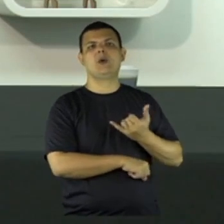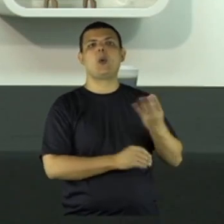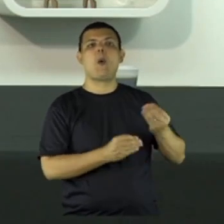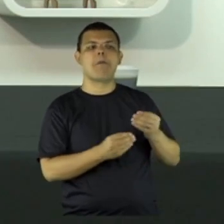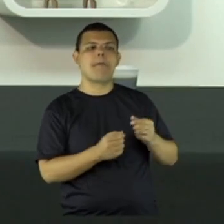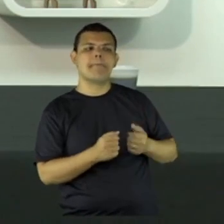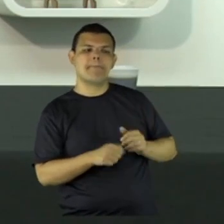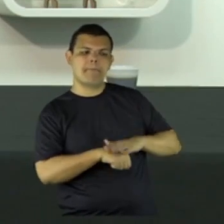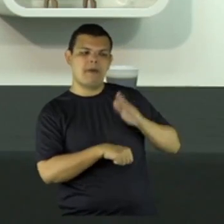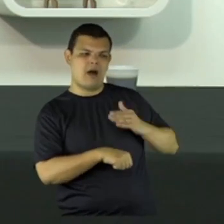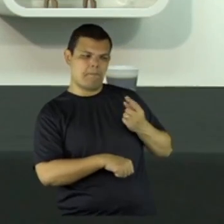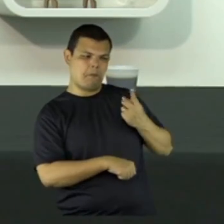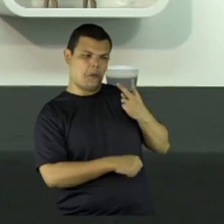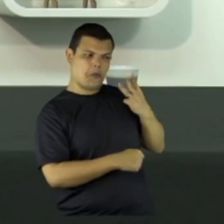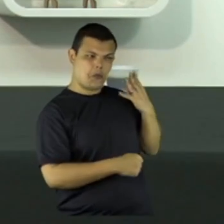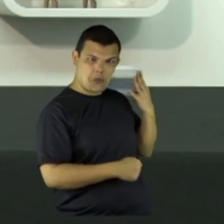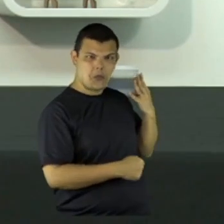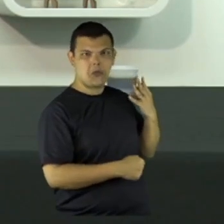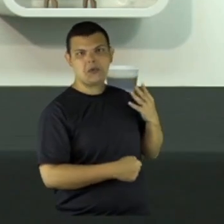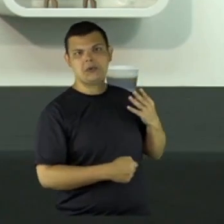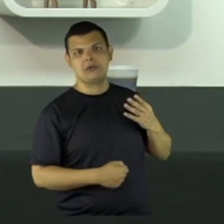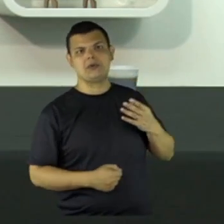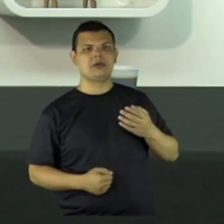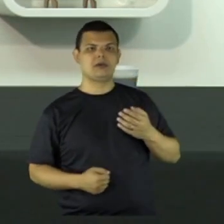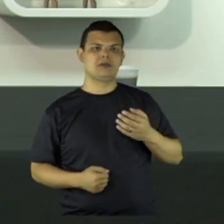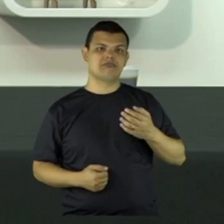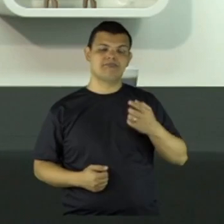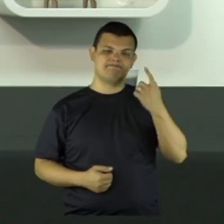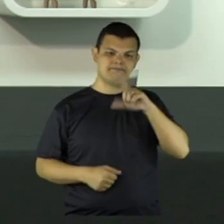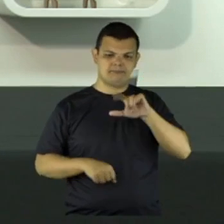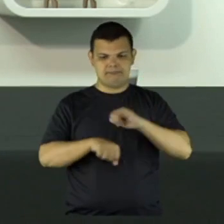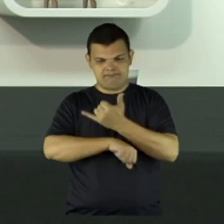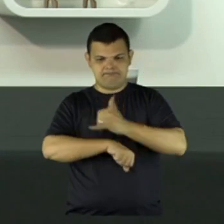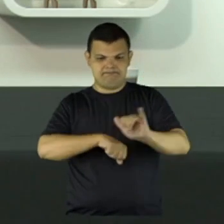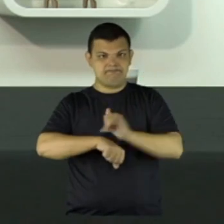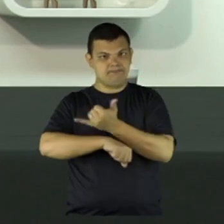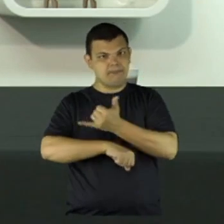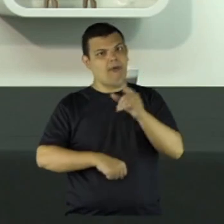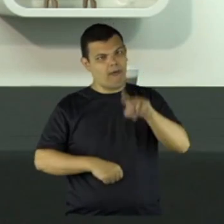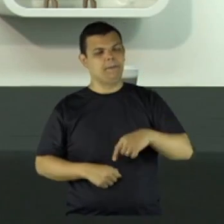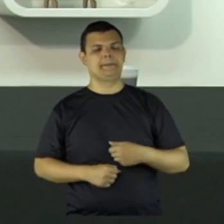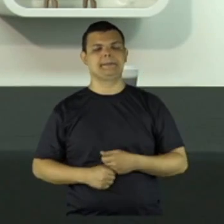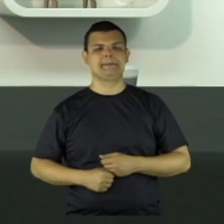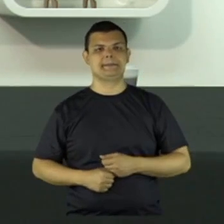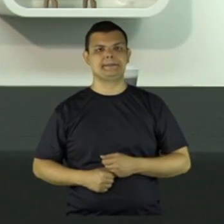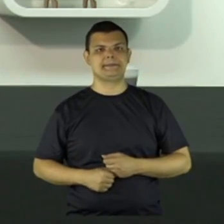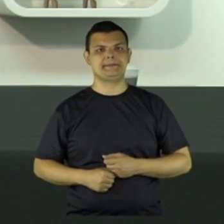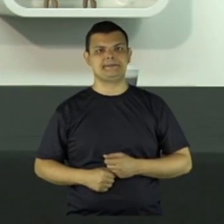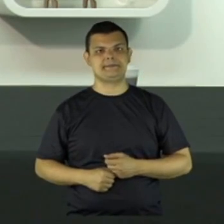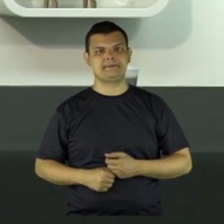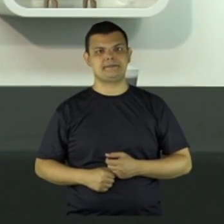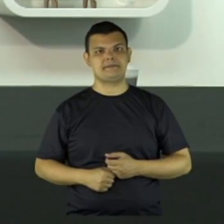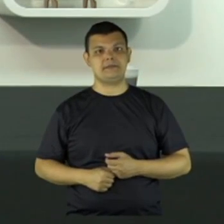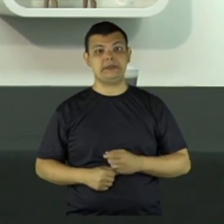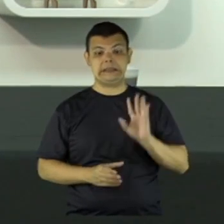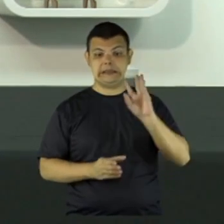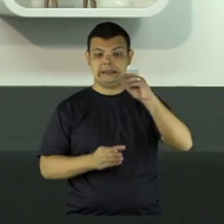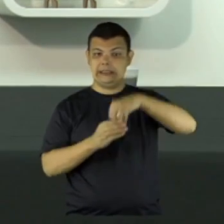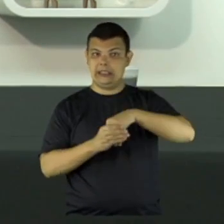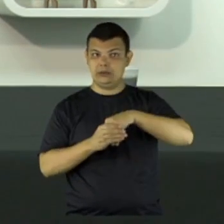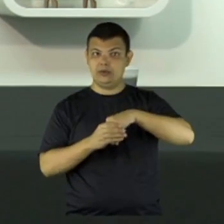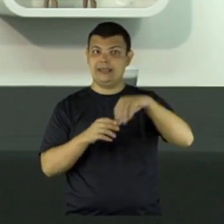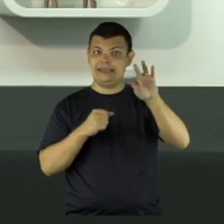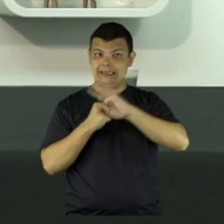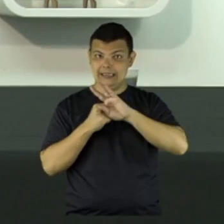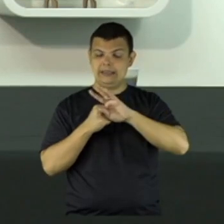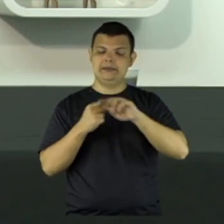mais pontos, certo? Então, isso são estratégias, tá? Então, dentro das técnicas